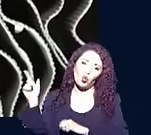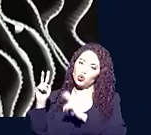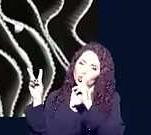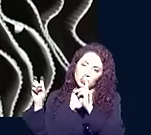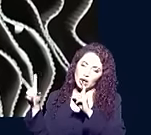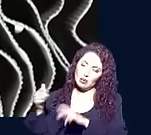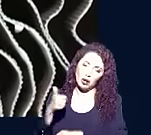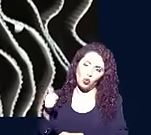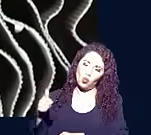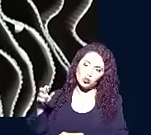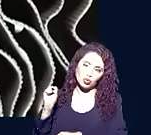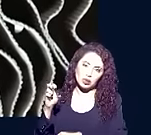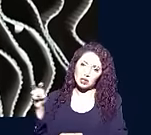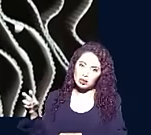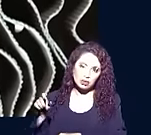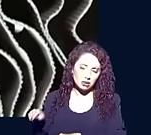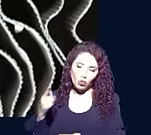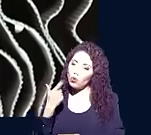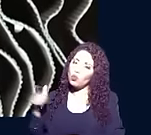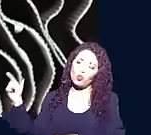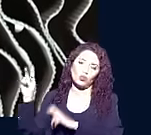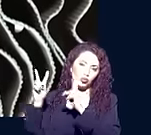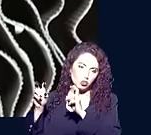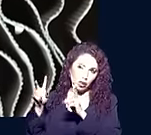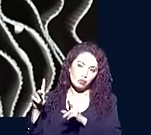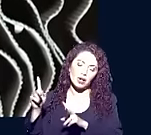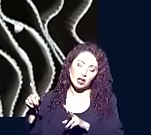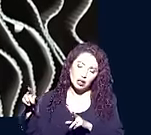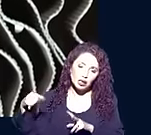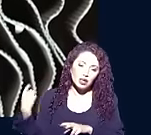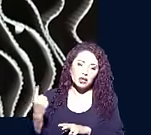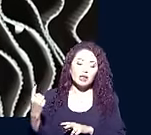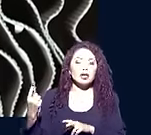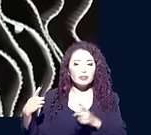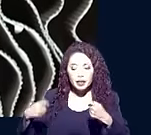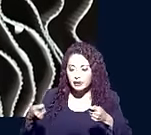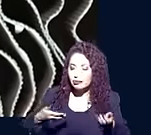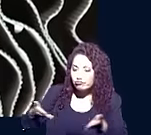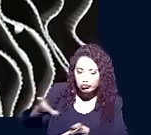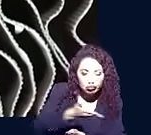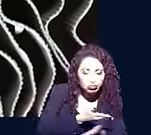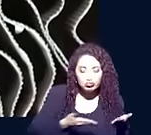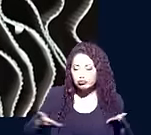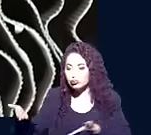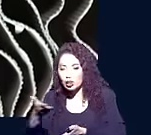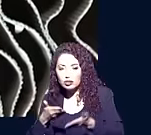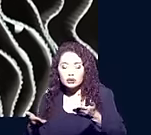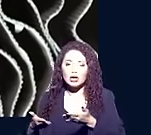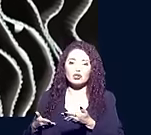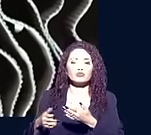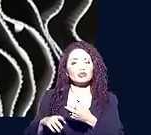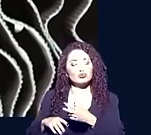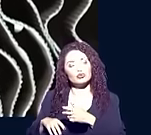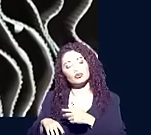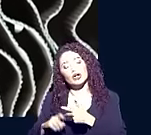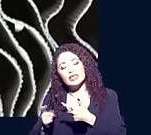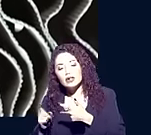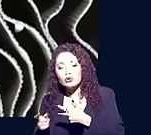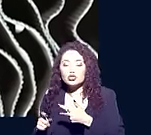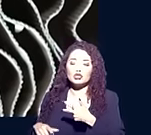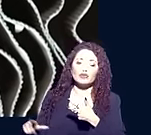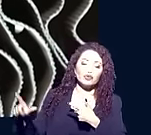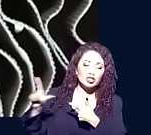outros temas que precisam ser aceitados numa relação executivo eh legislativo judiciário